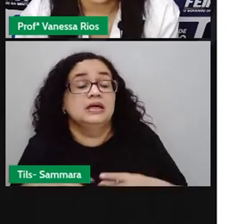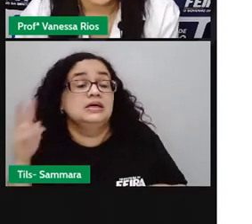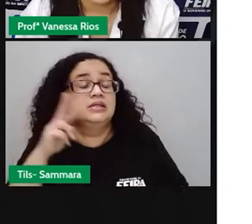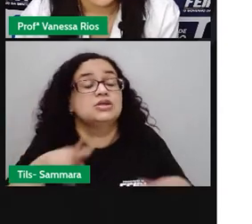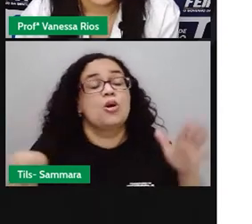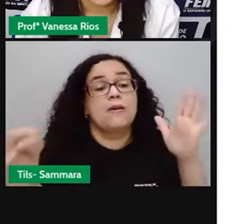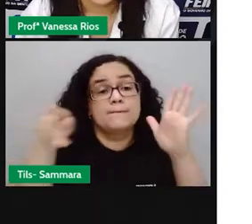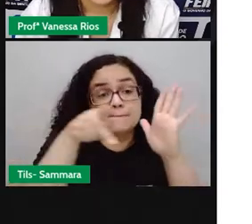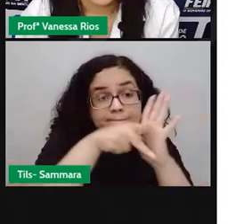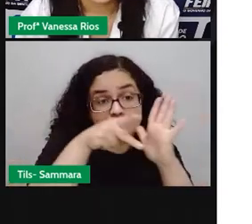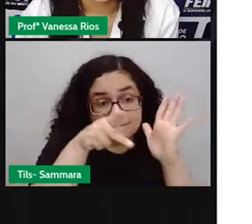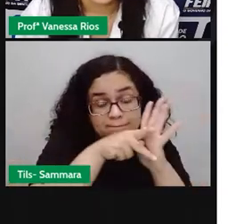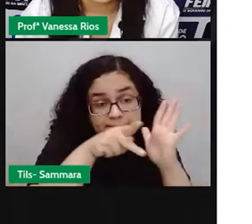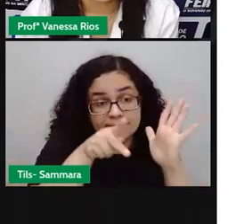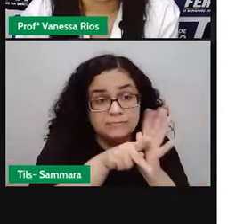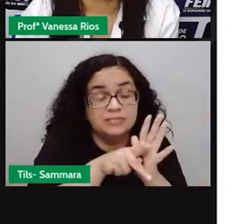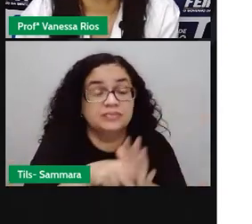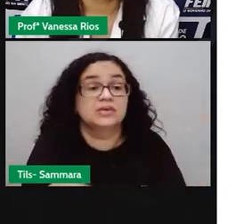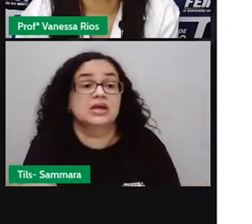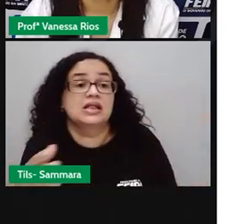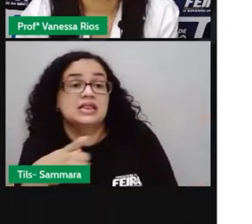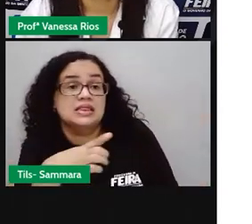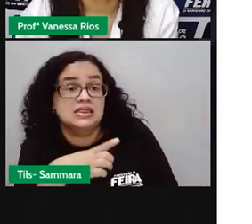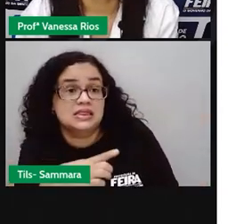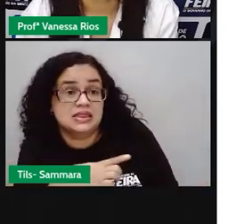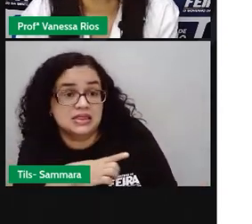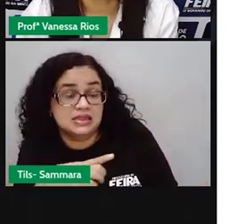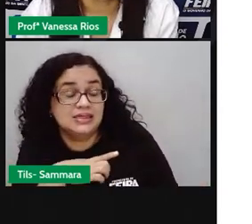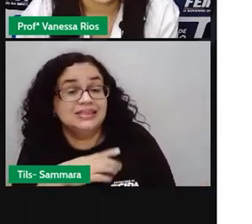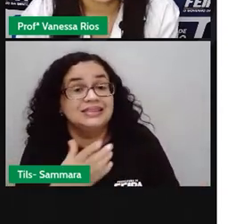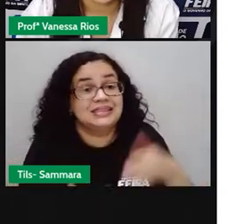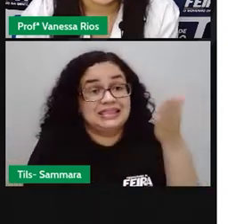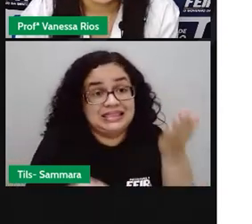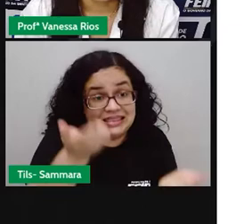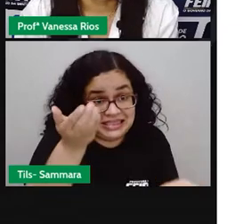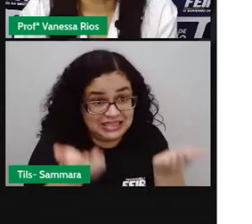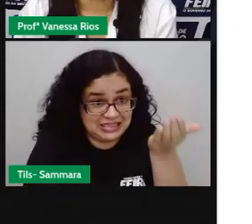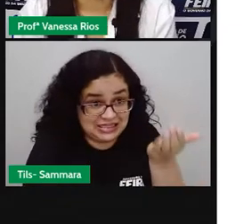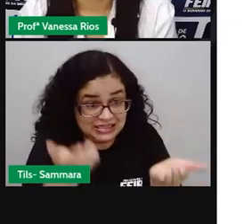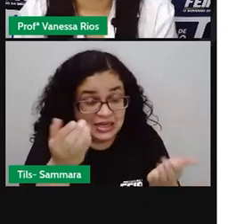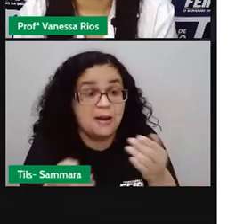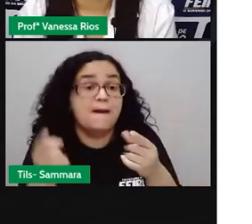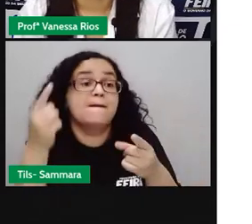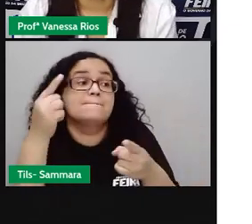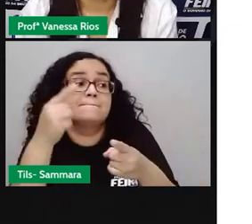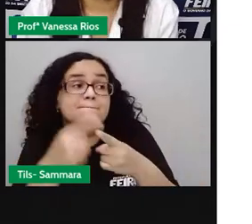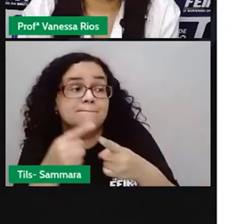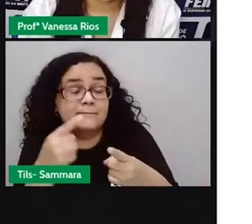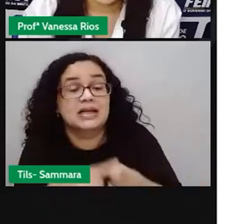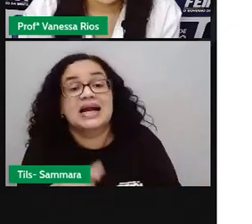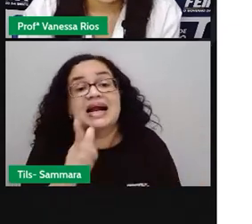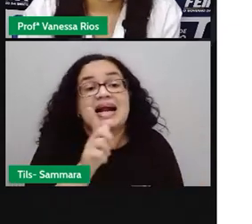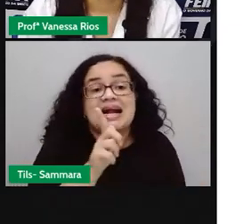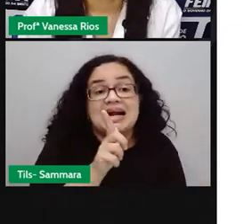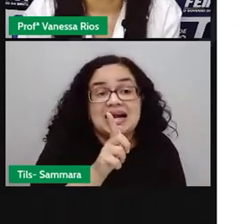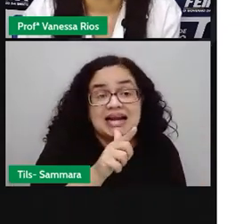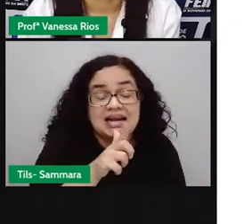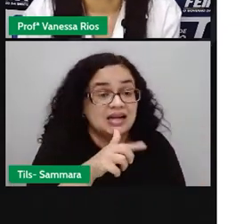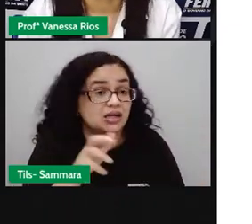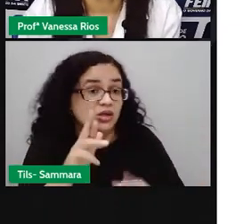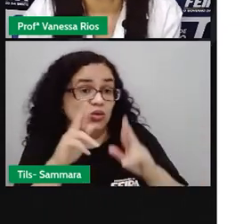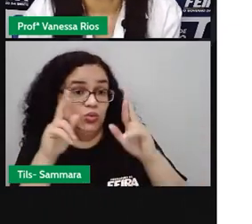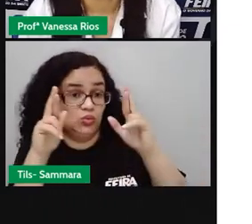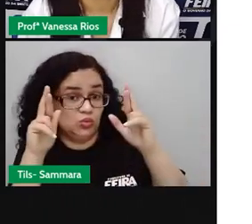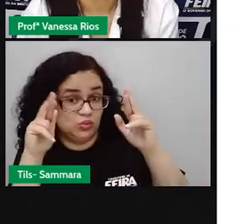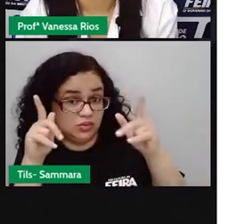Essa propriedade aí, ó, está relacionada à densidade. Porque a densidade da água é